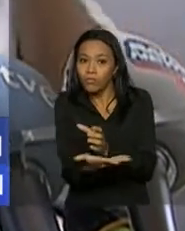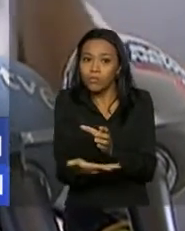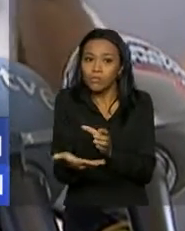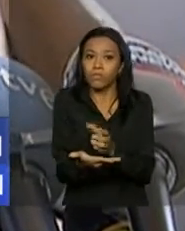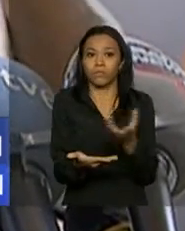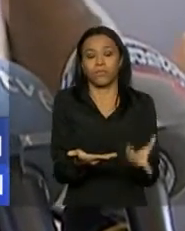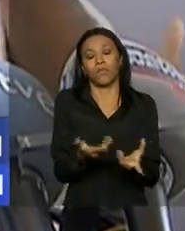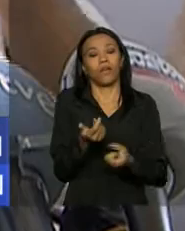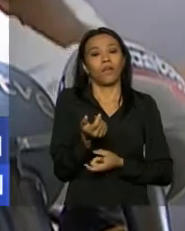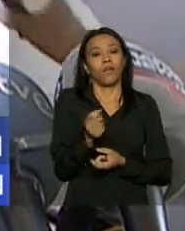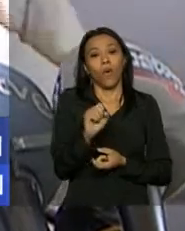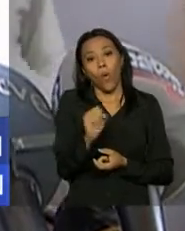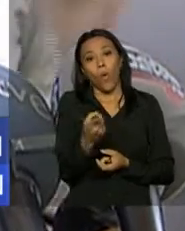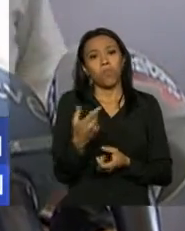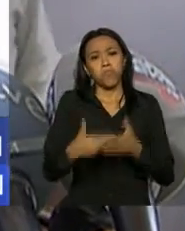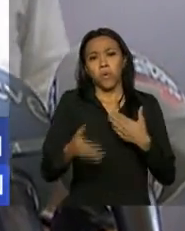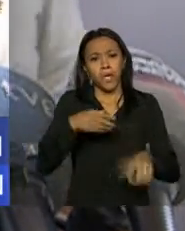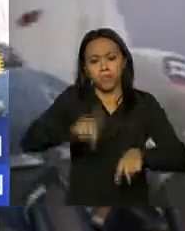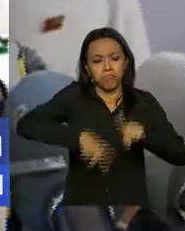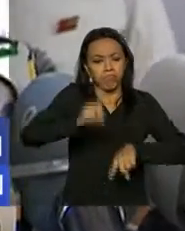exposto ao tempo e que